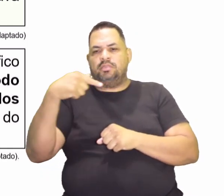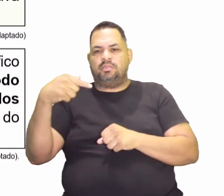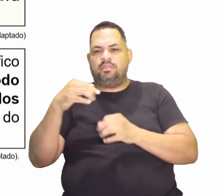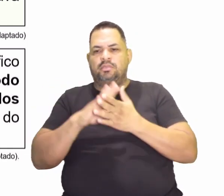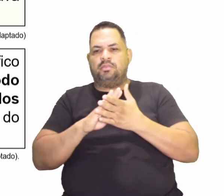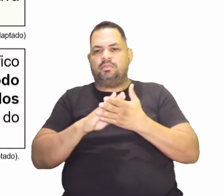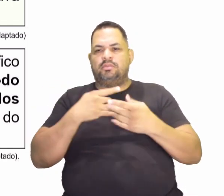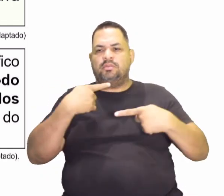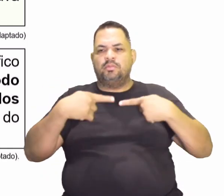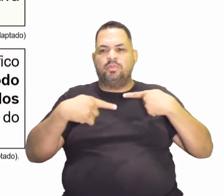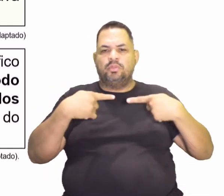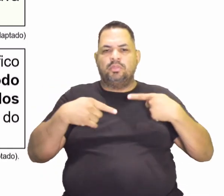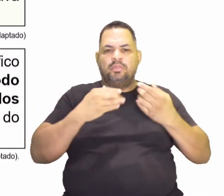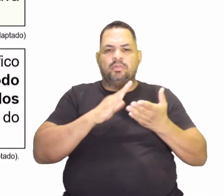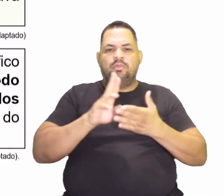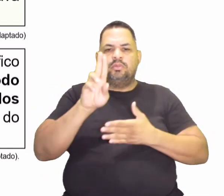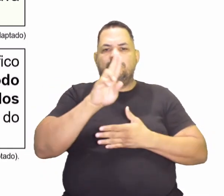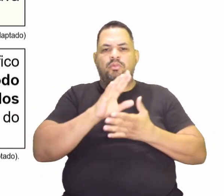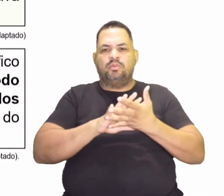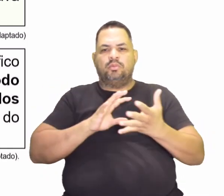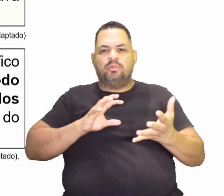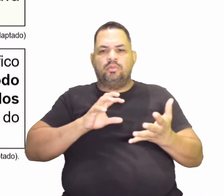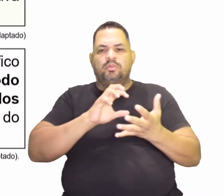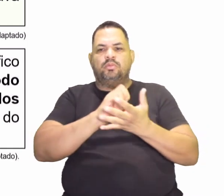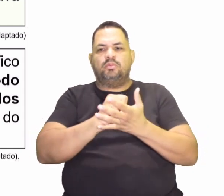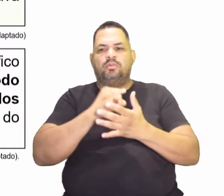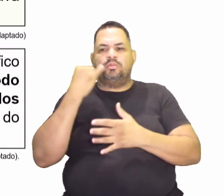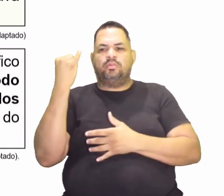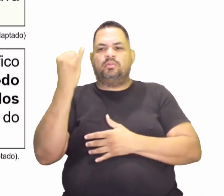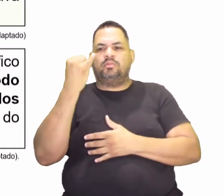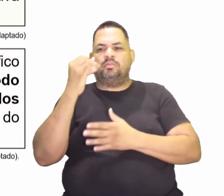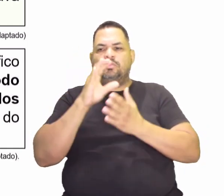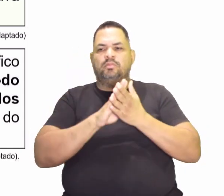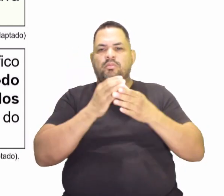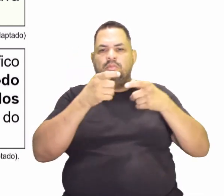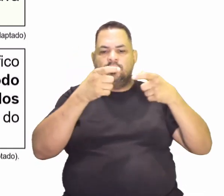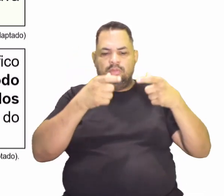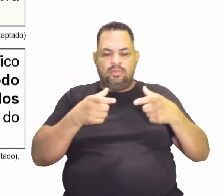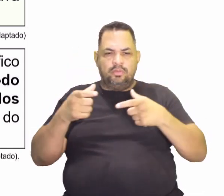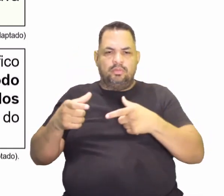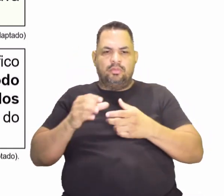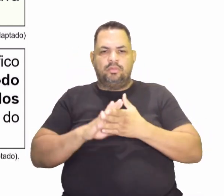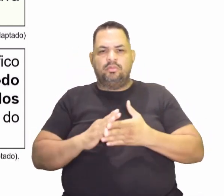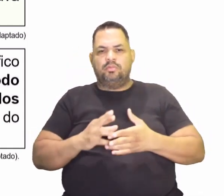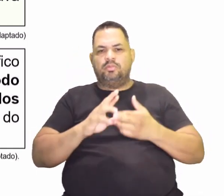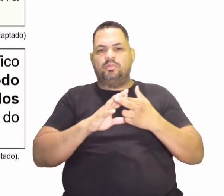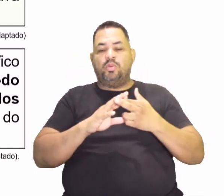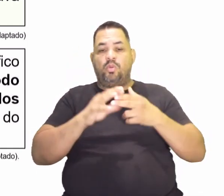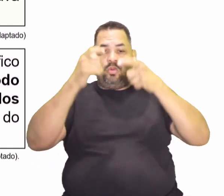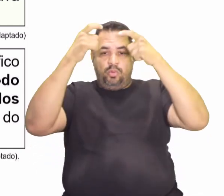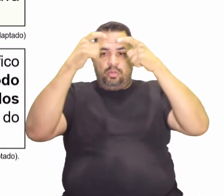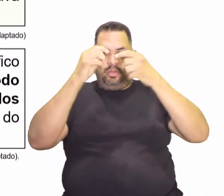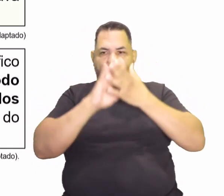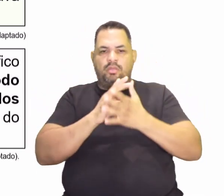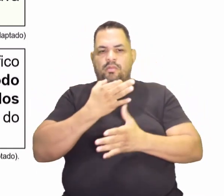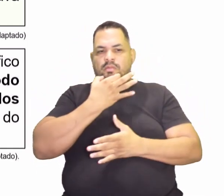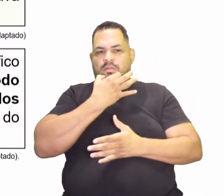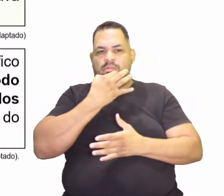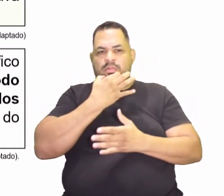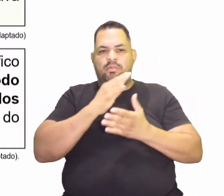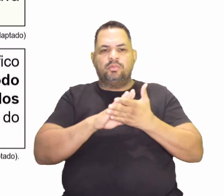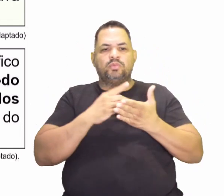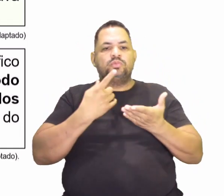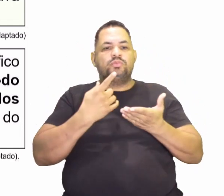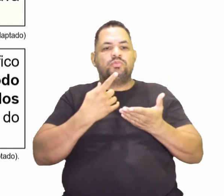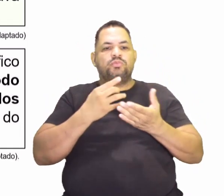1577 sua carreira política através da conquistaria os mais importantes postos do reino britânico. De acordo com o espírito da nova ciência